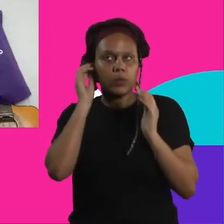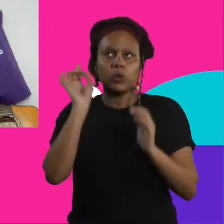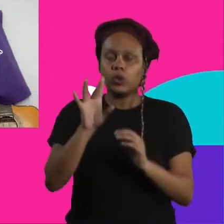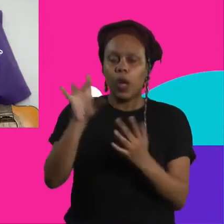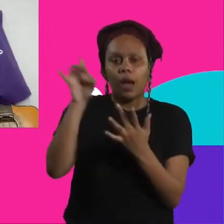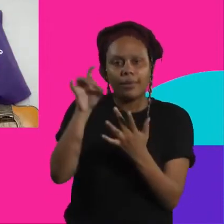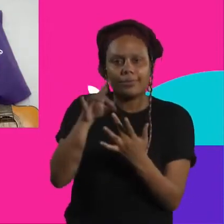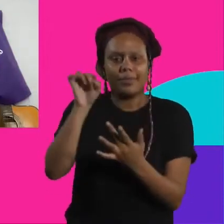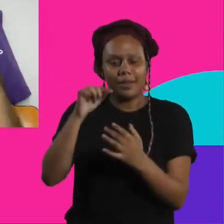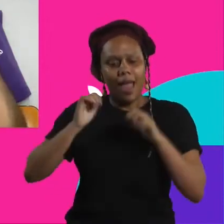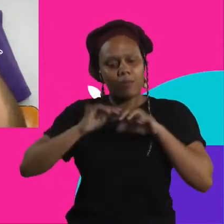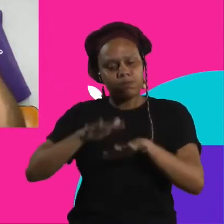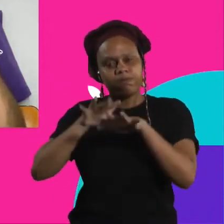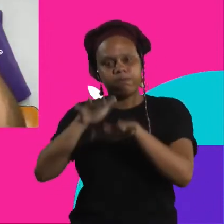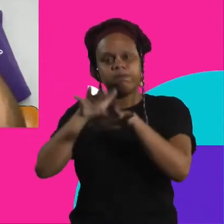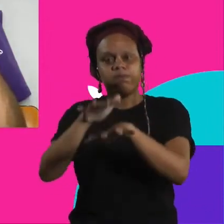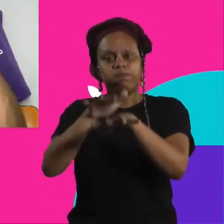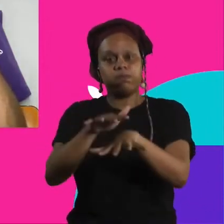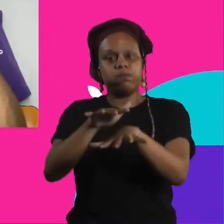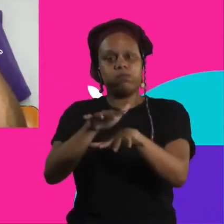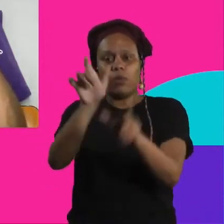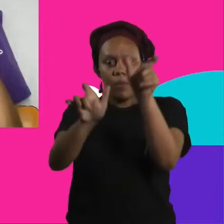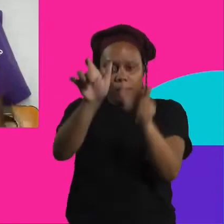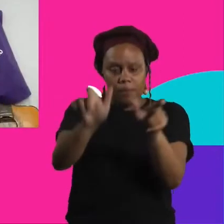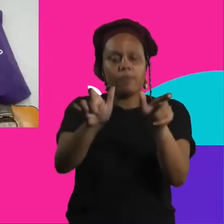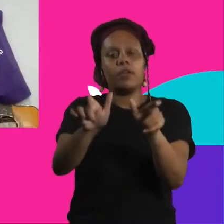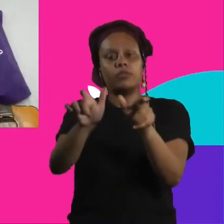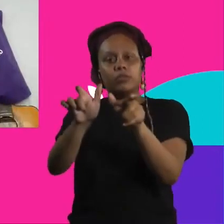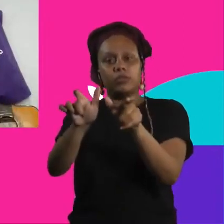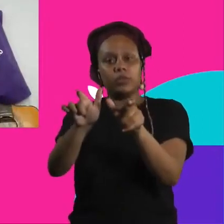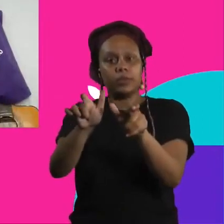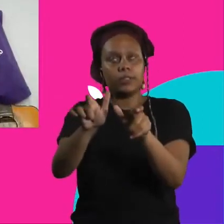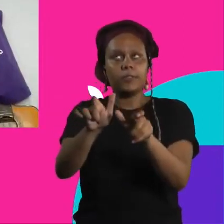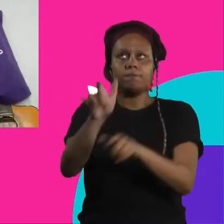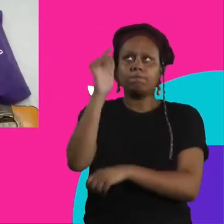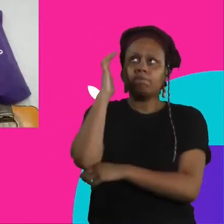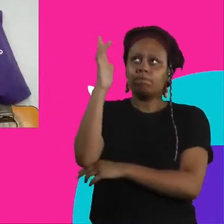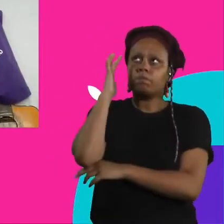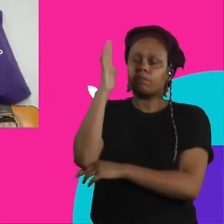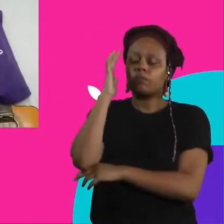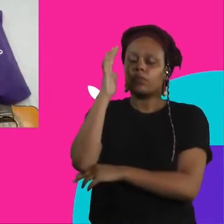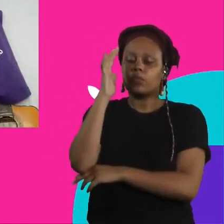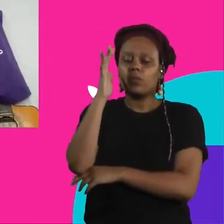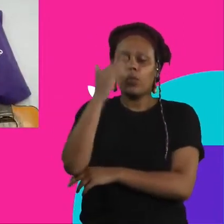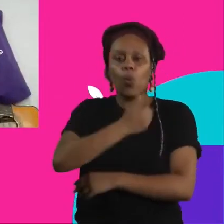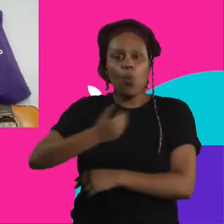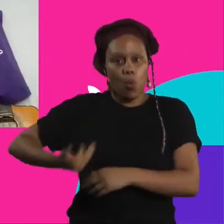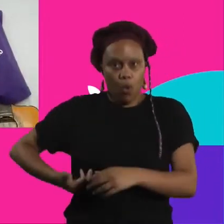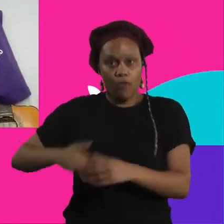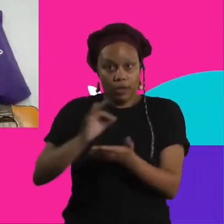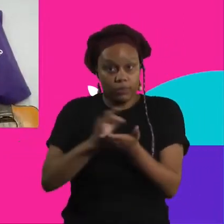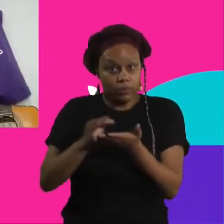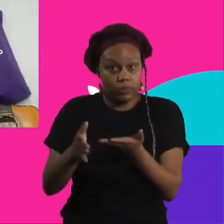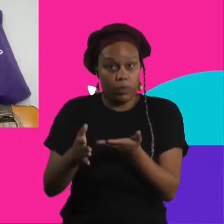esse movimento de pessoas que criam um processo de governança sobre essa moeda. Então, no caso do